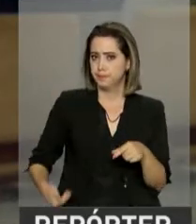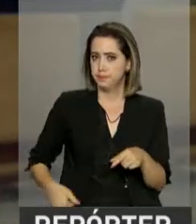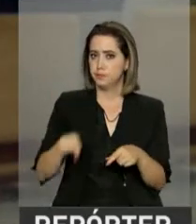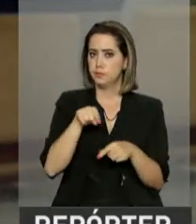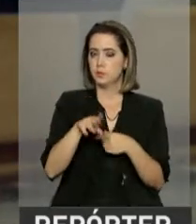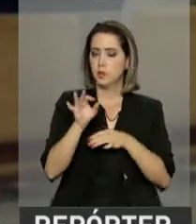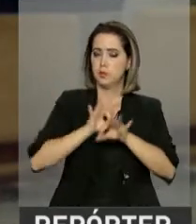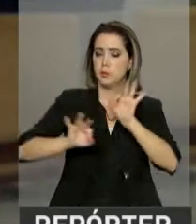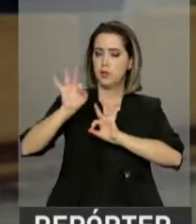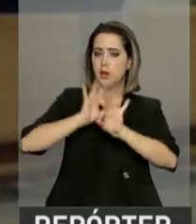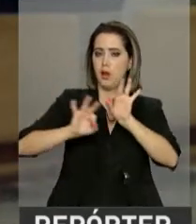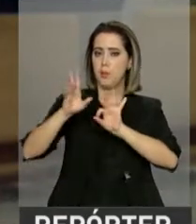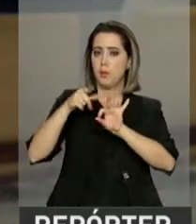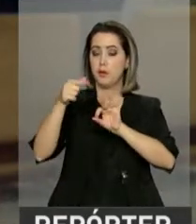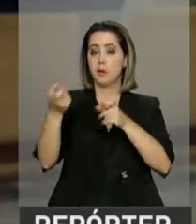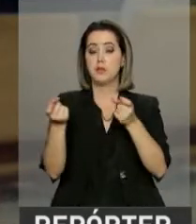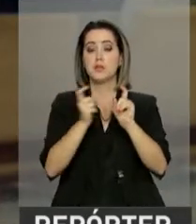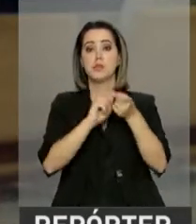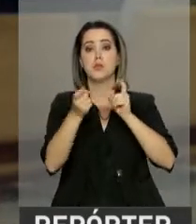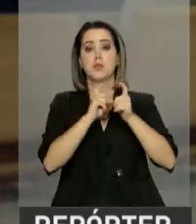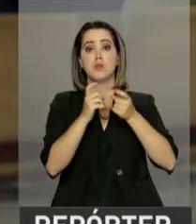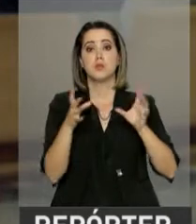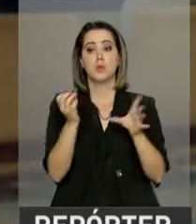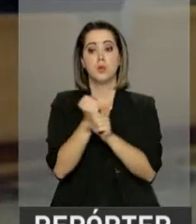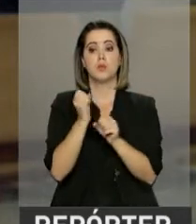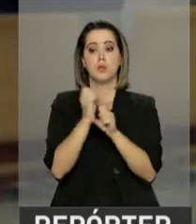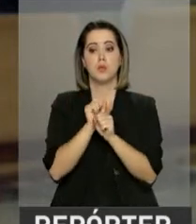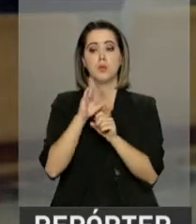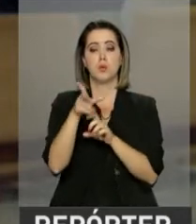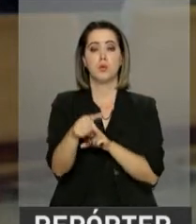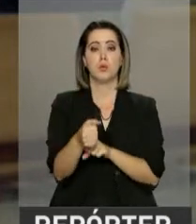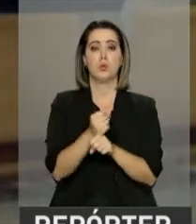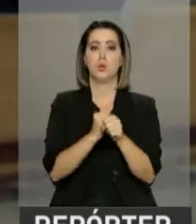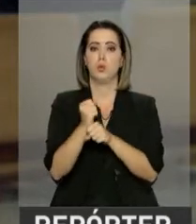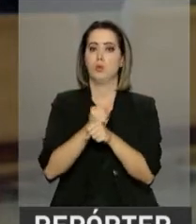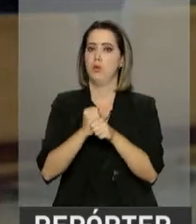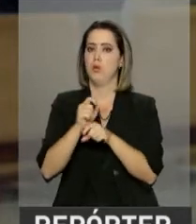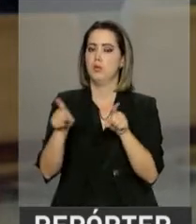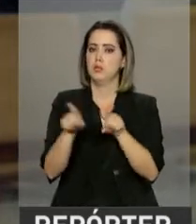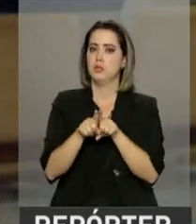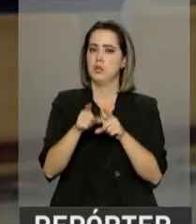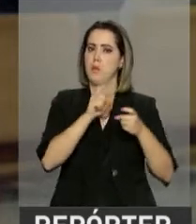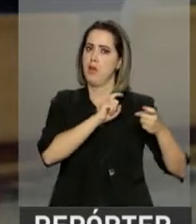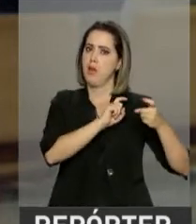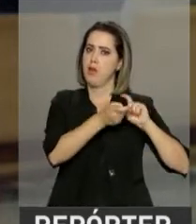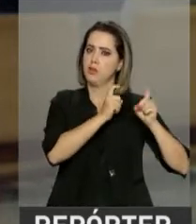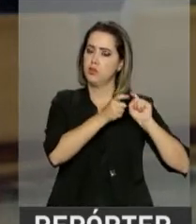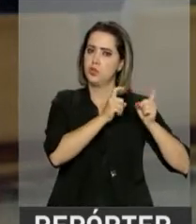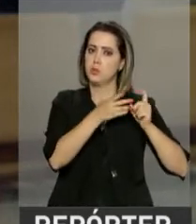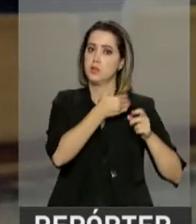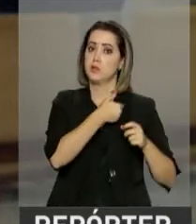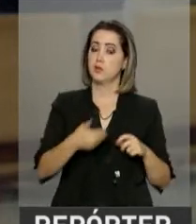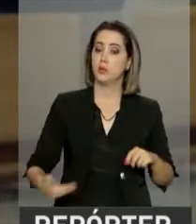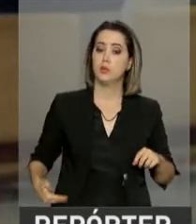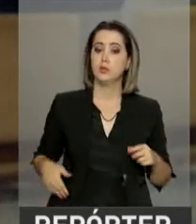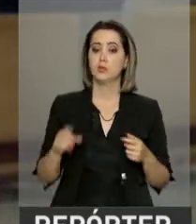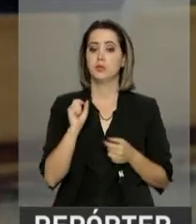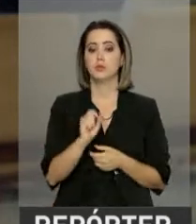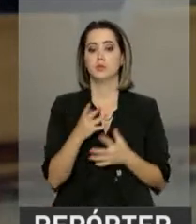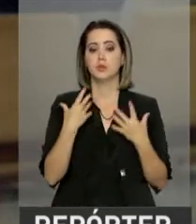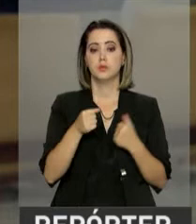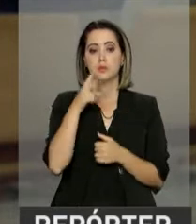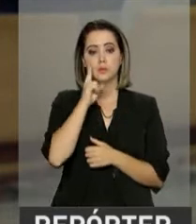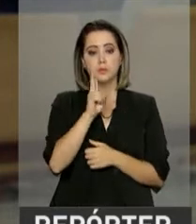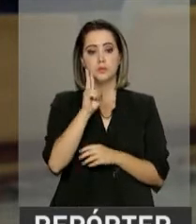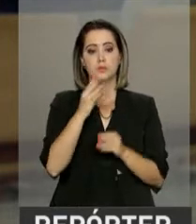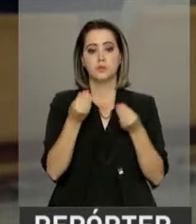pela elaboração e execução do orçamento a cada ano, além da gestão da administração pública. Vamos